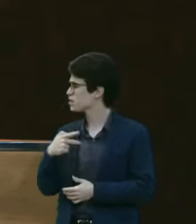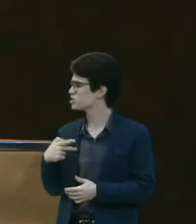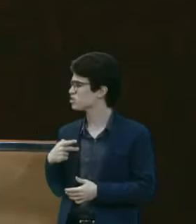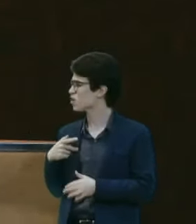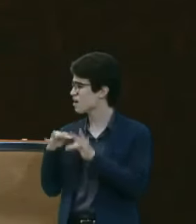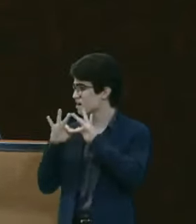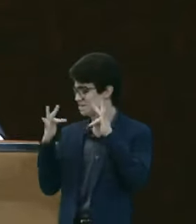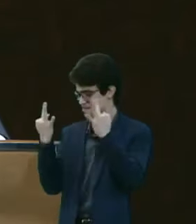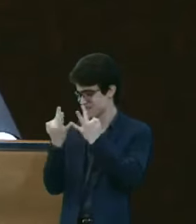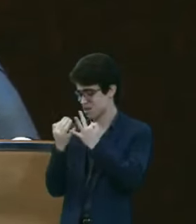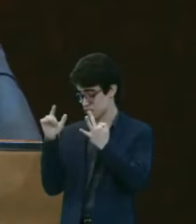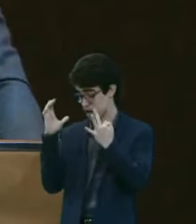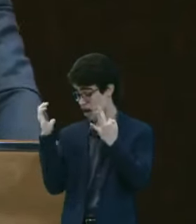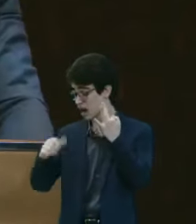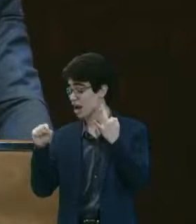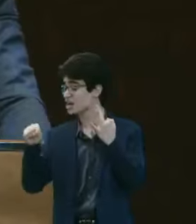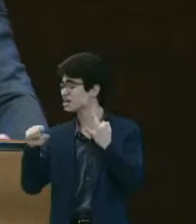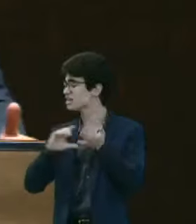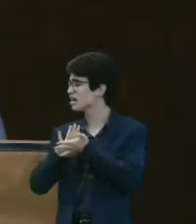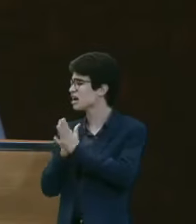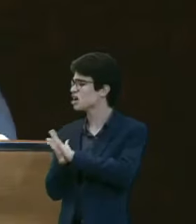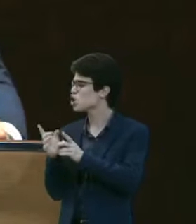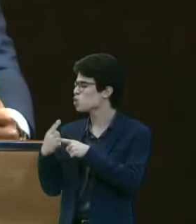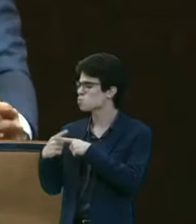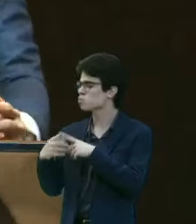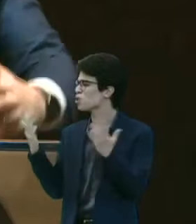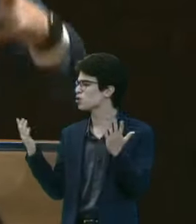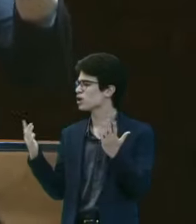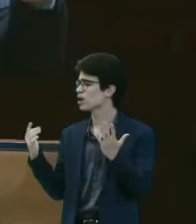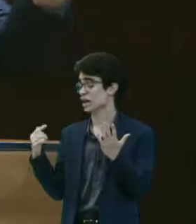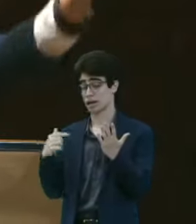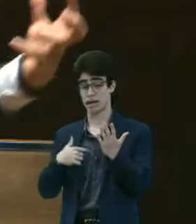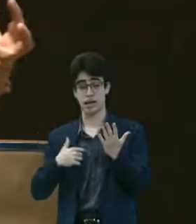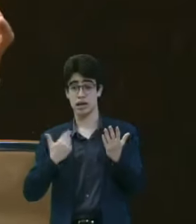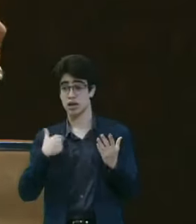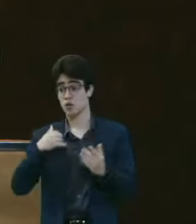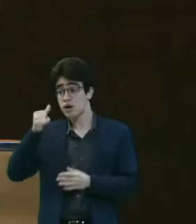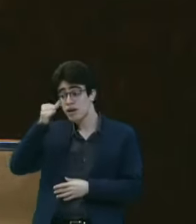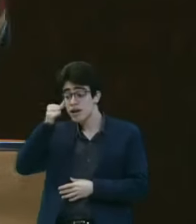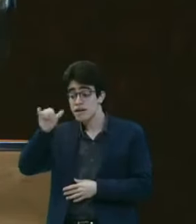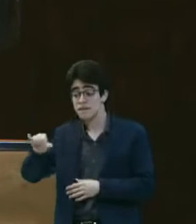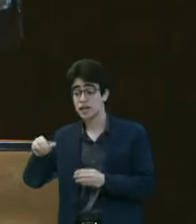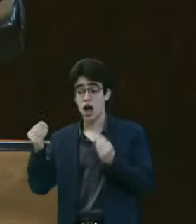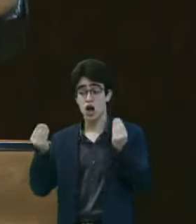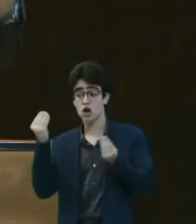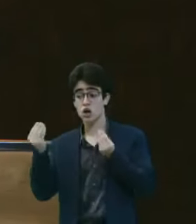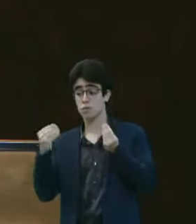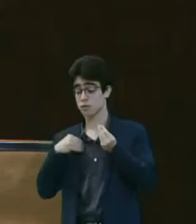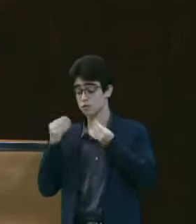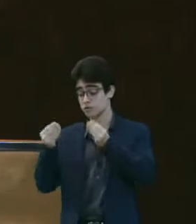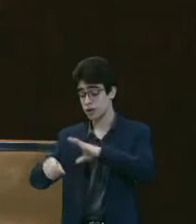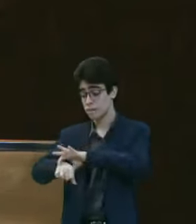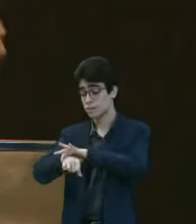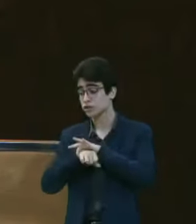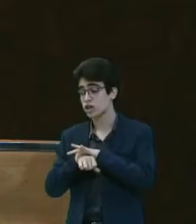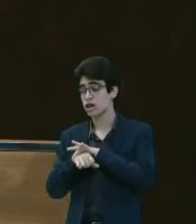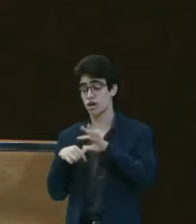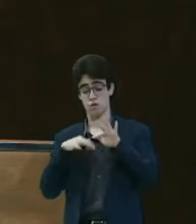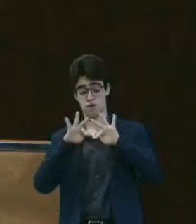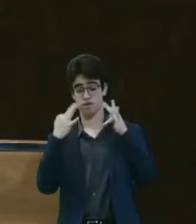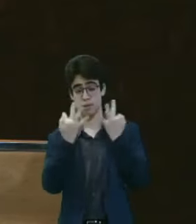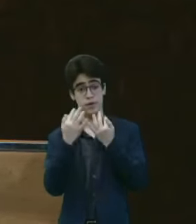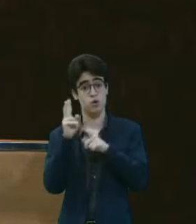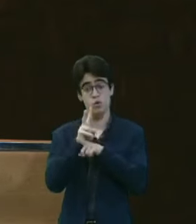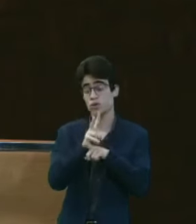desconfigurou a família de Caim? E como eu posso me precaver, proteger, guardar a minha